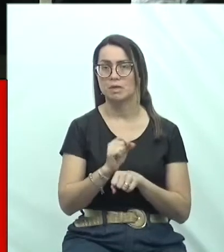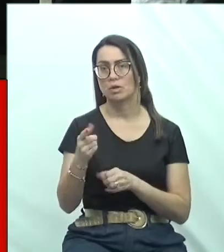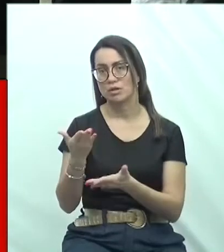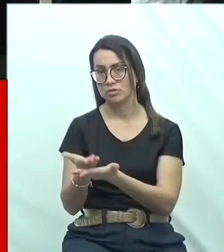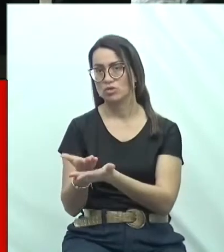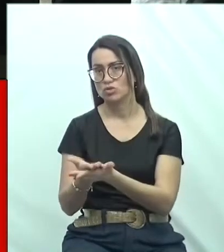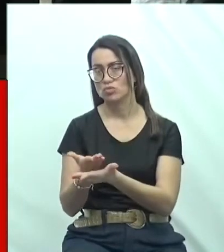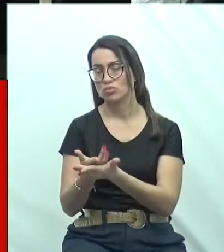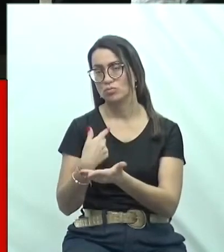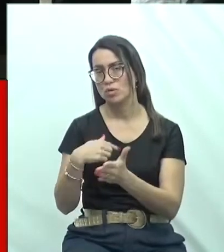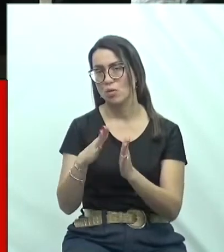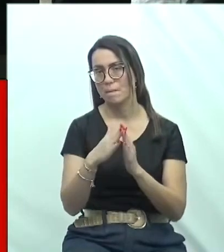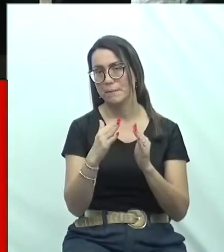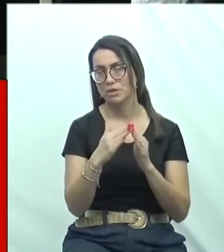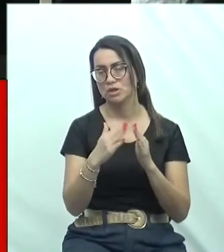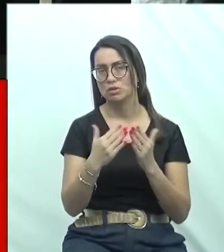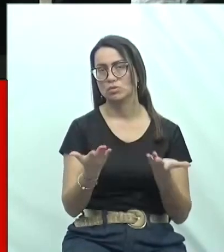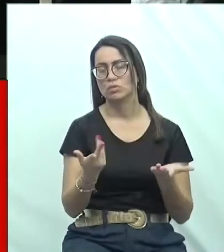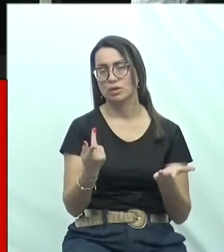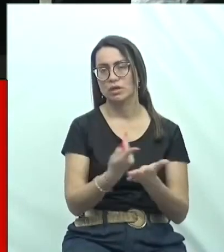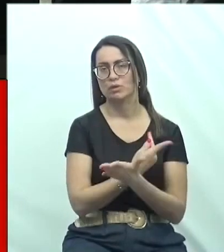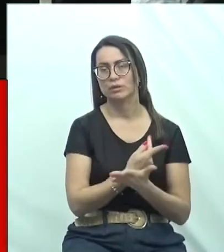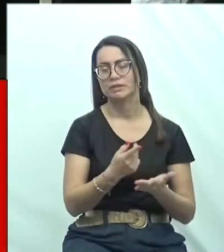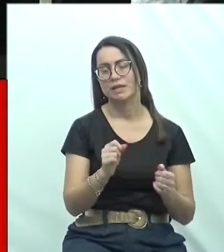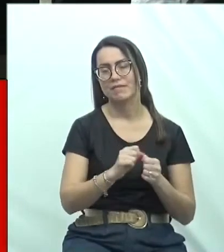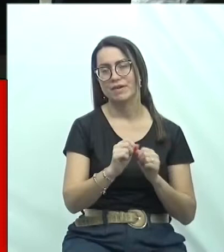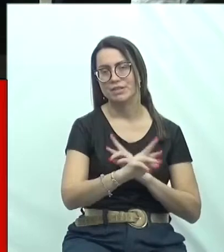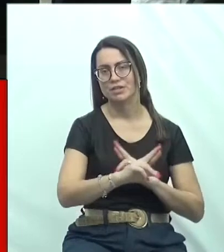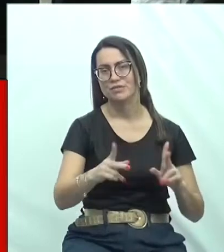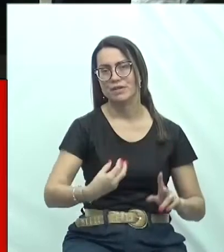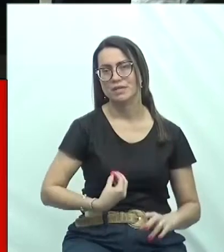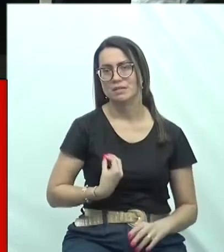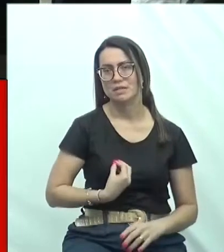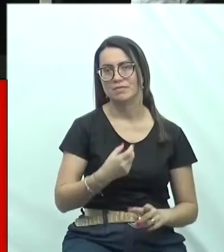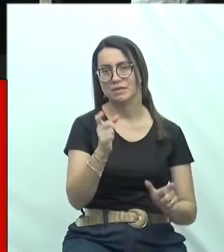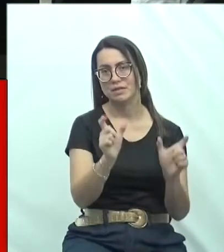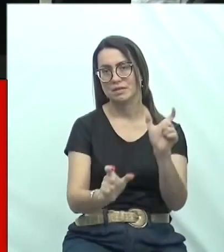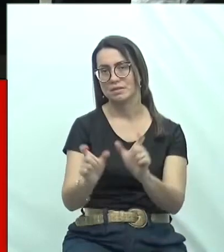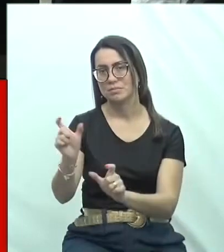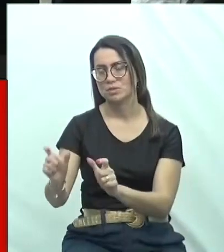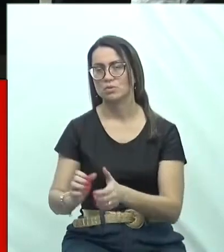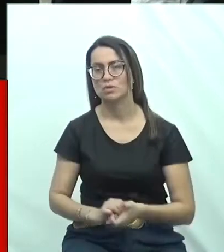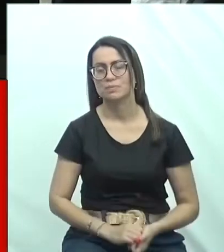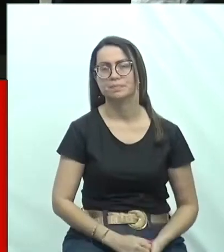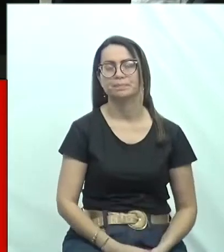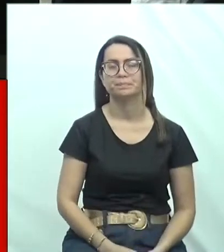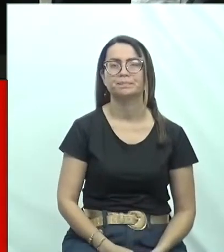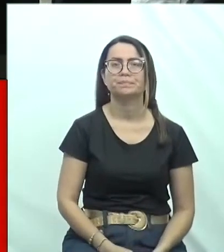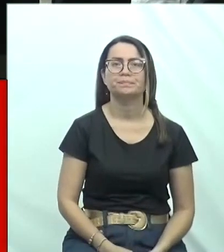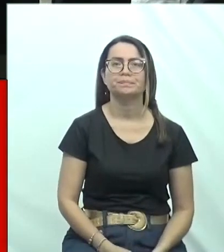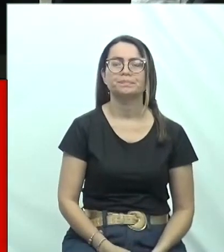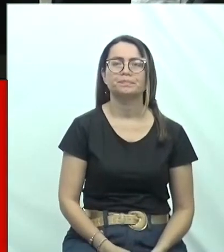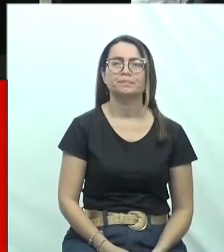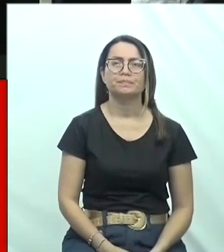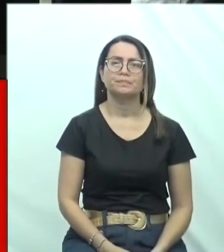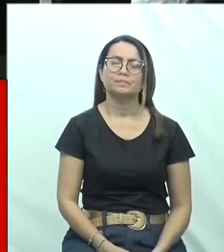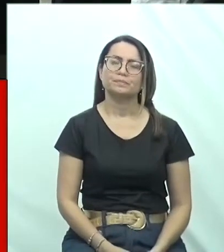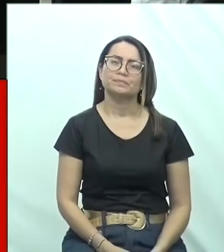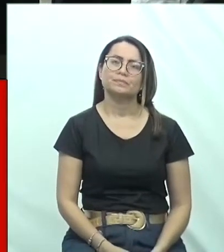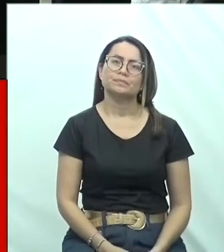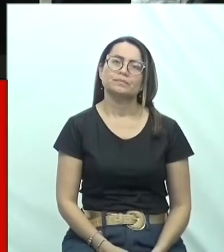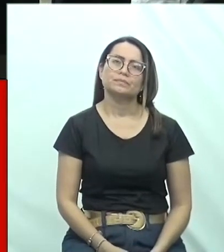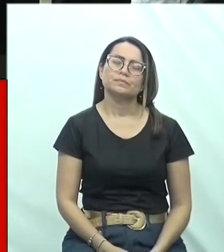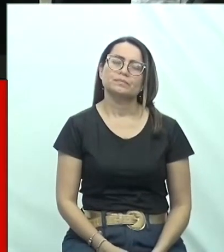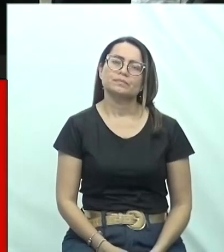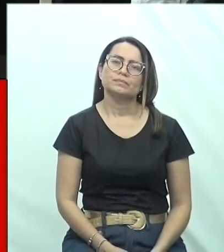esse requerimento e que ele venha a fazer diferença futuramente no nosso município. Obrigado. Requerimento continua em discussão. Com a